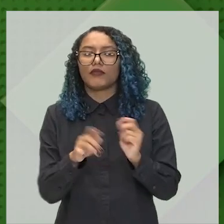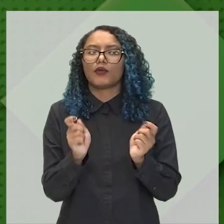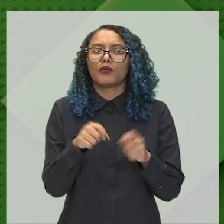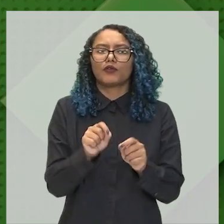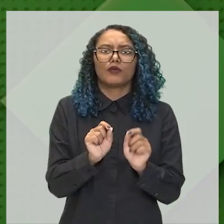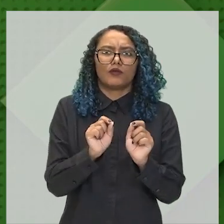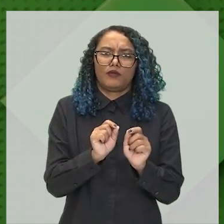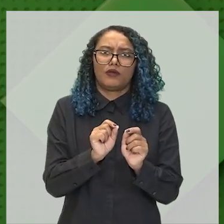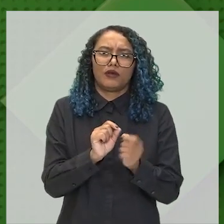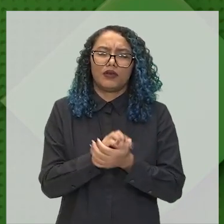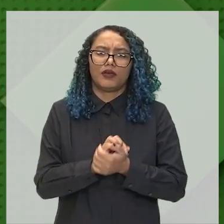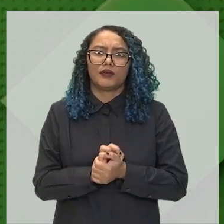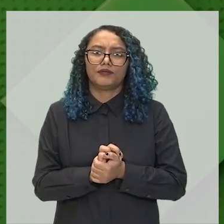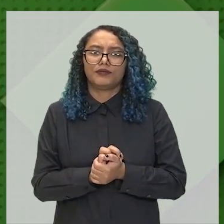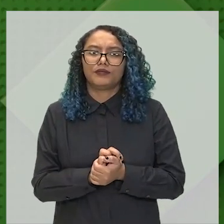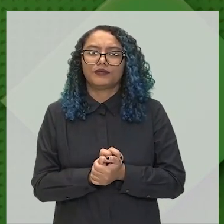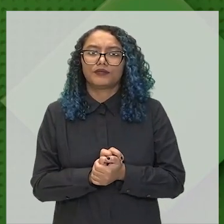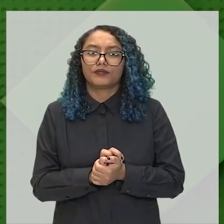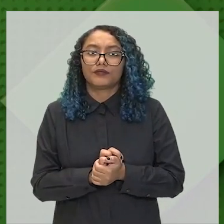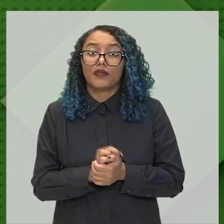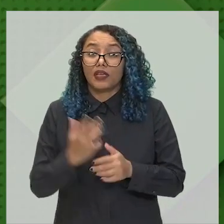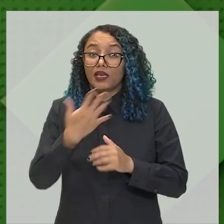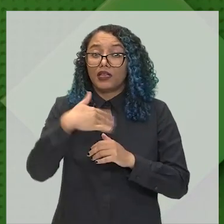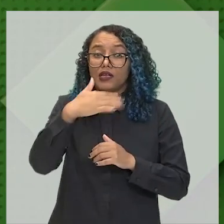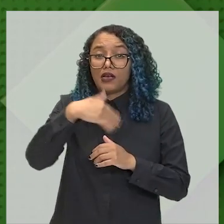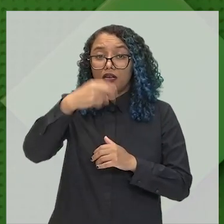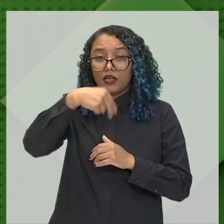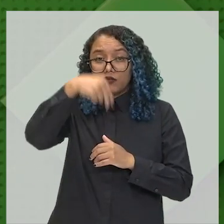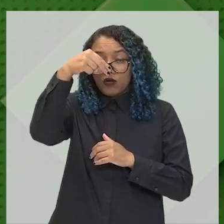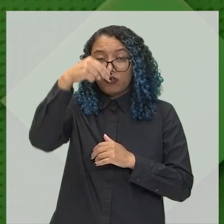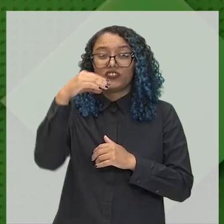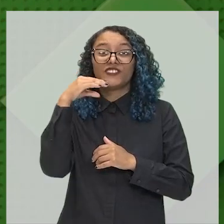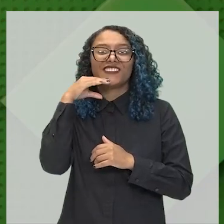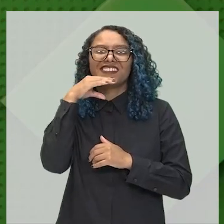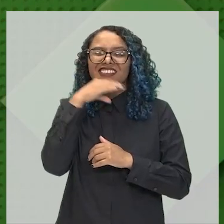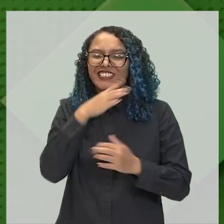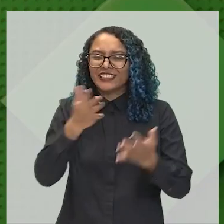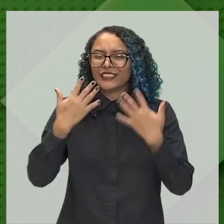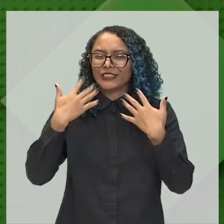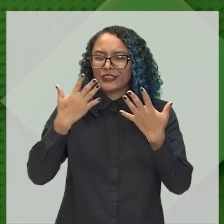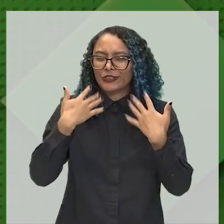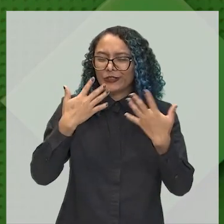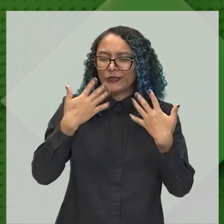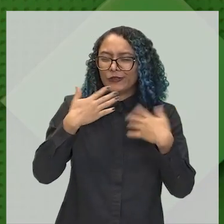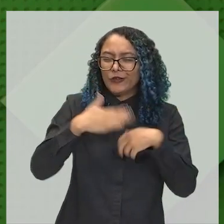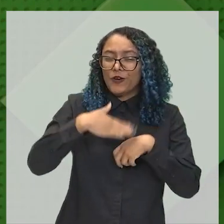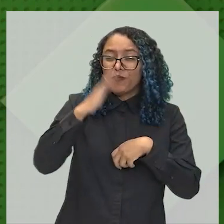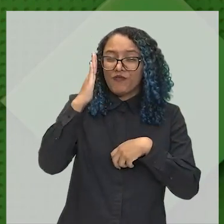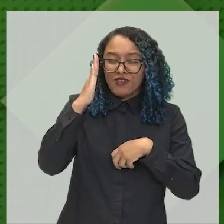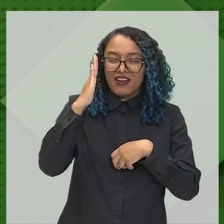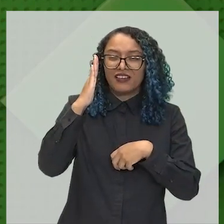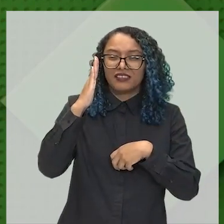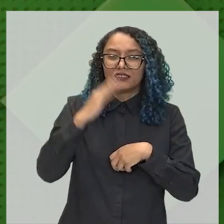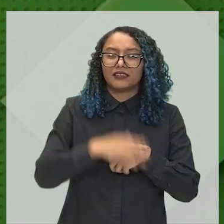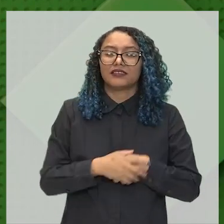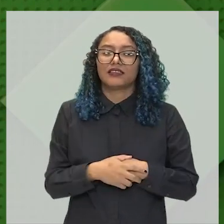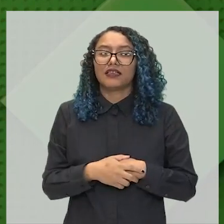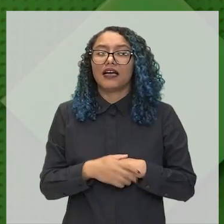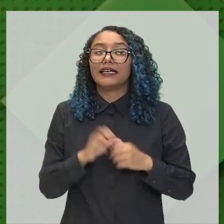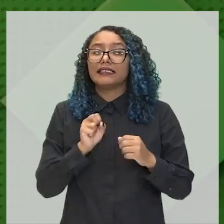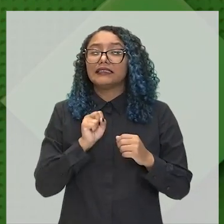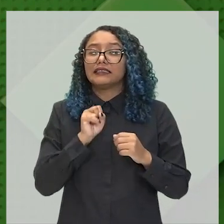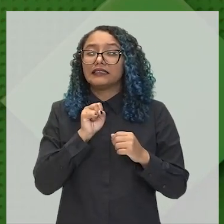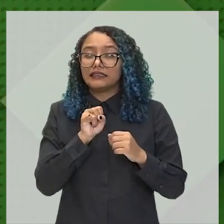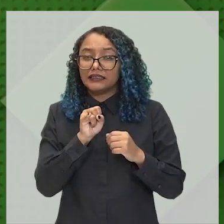com que na região norte seja muito mais quente e úmido, e conforme nós